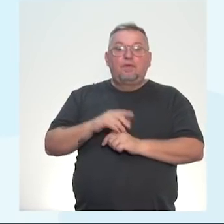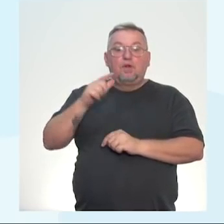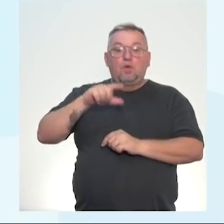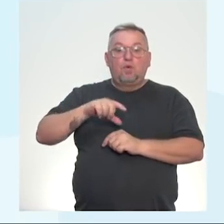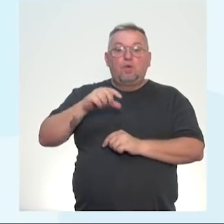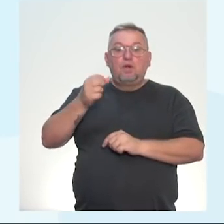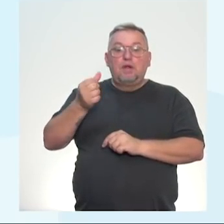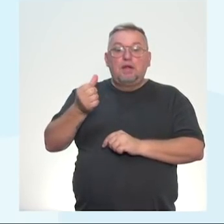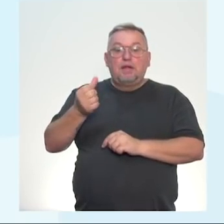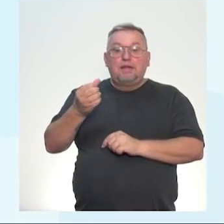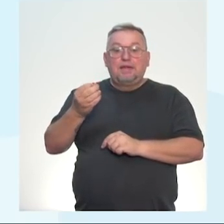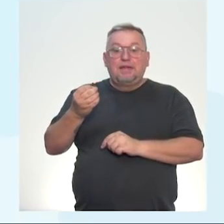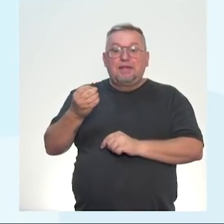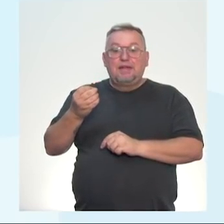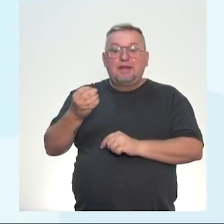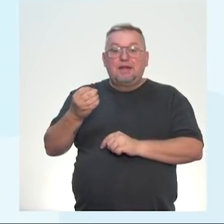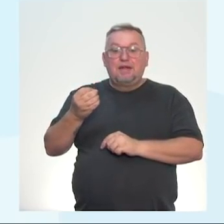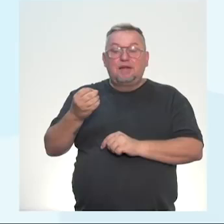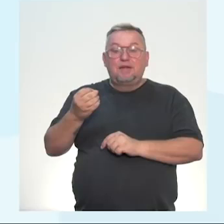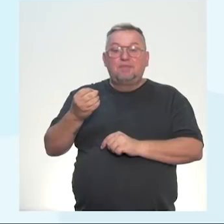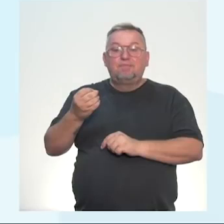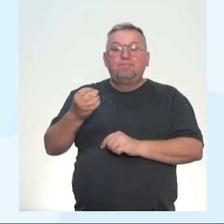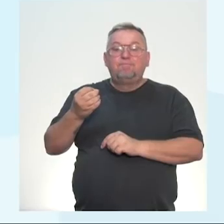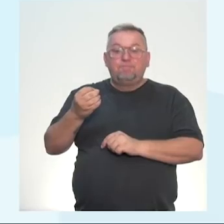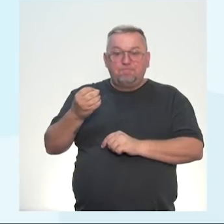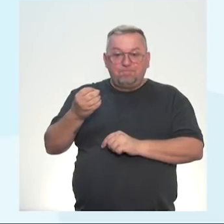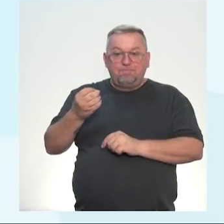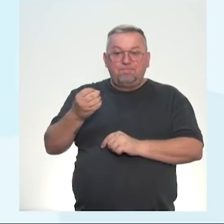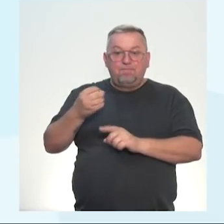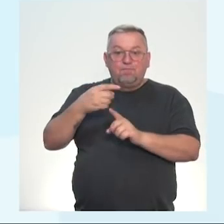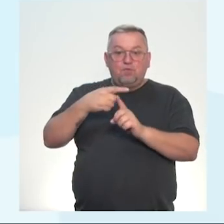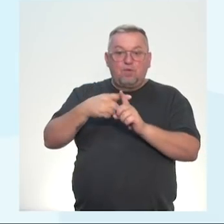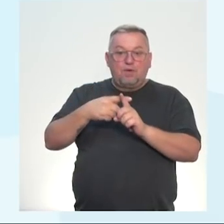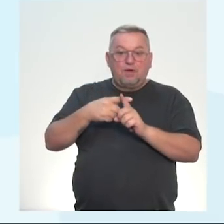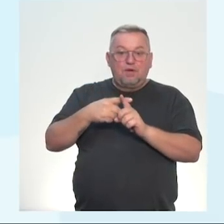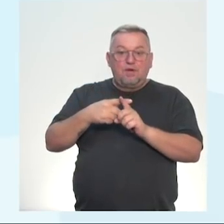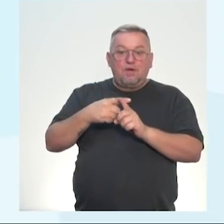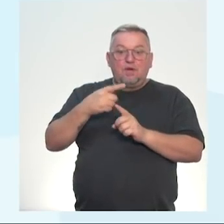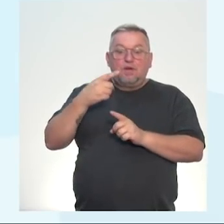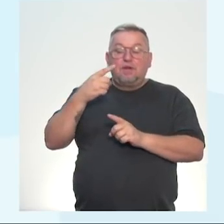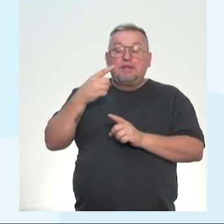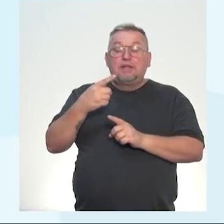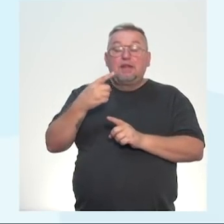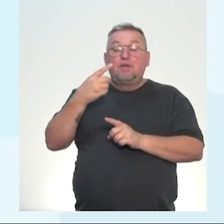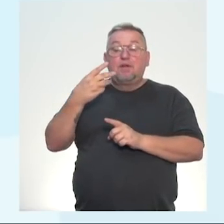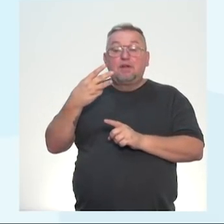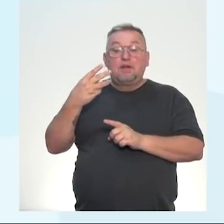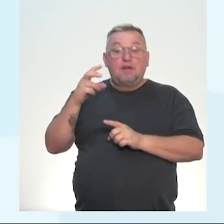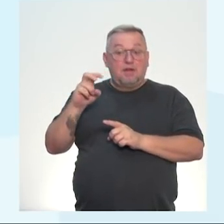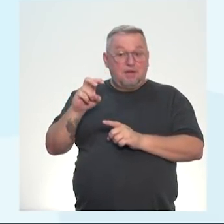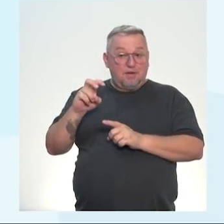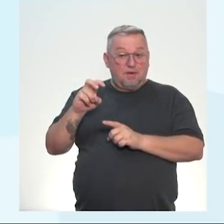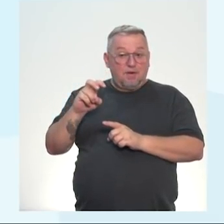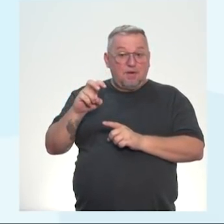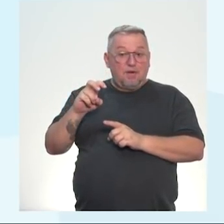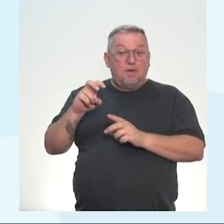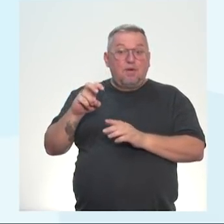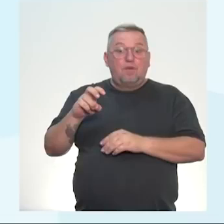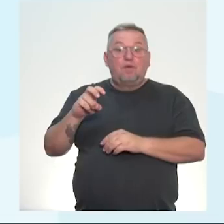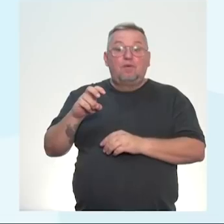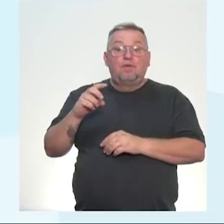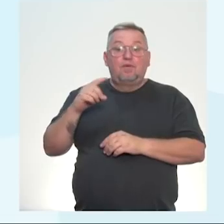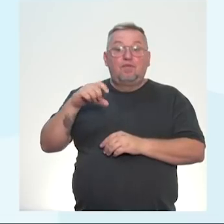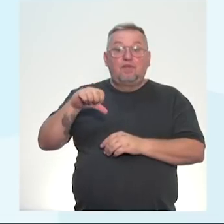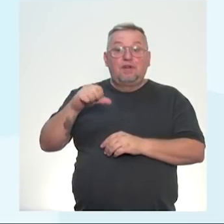68,9. Eu tenho esse aqui em preto, ó, que é 60 graus. Eu tenho um 135 e eu tenho